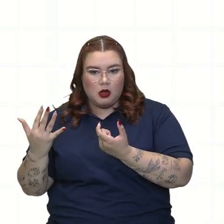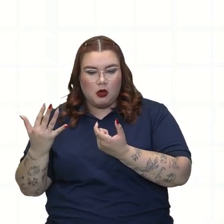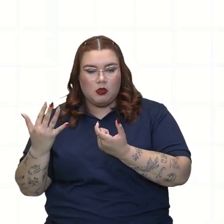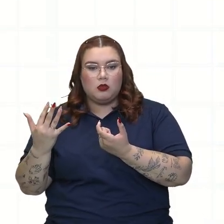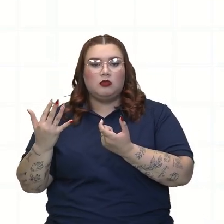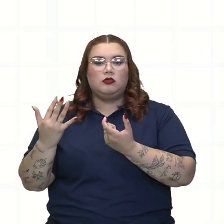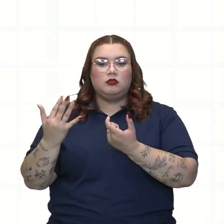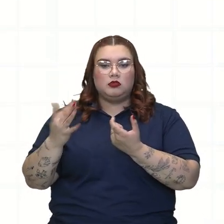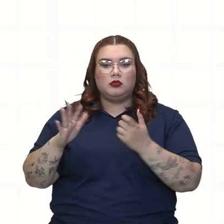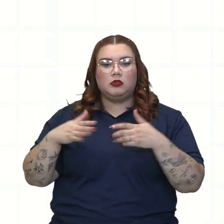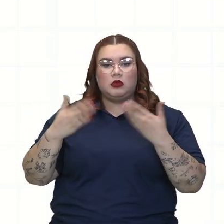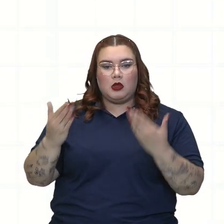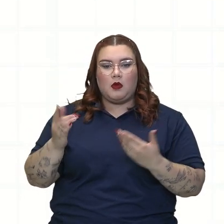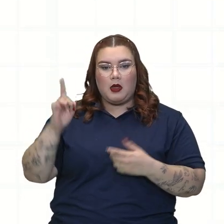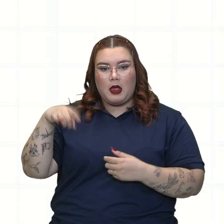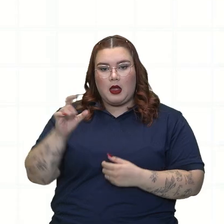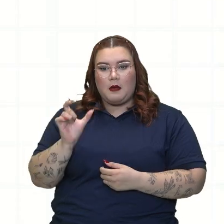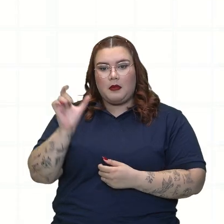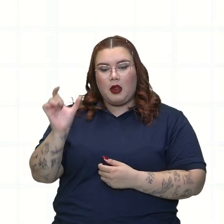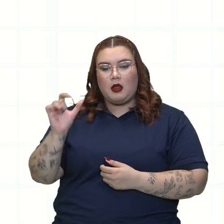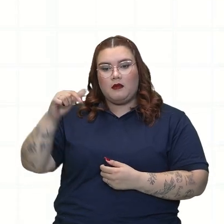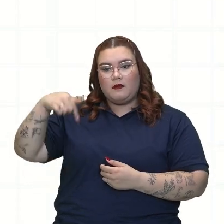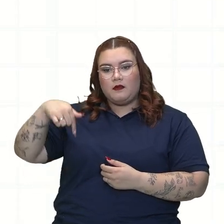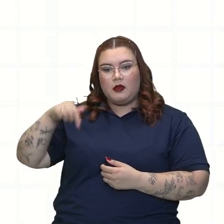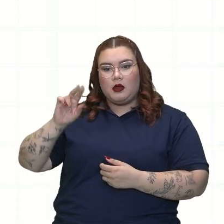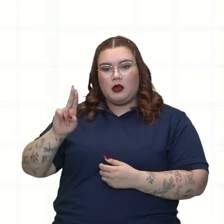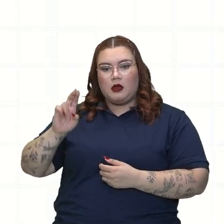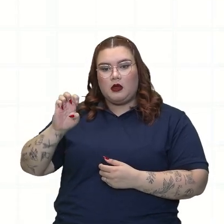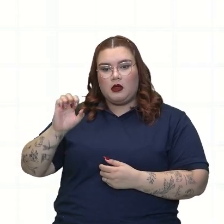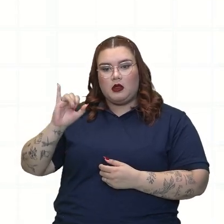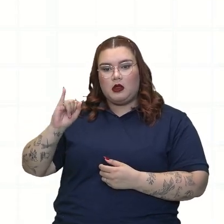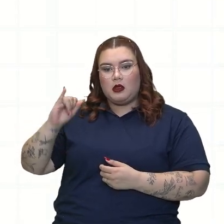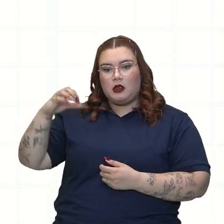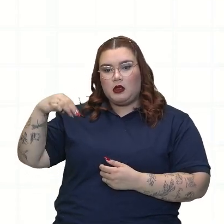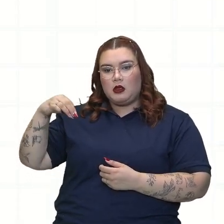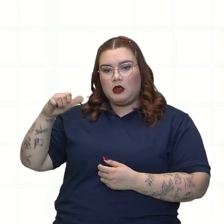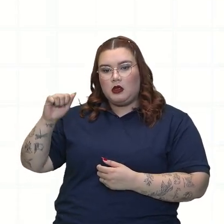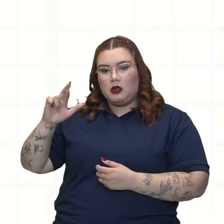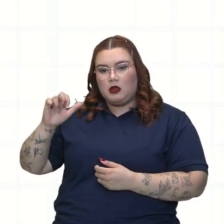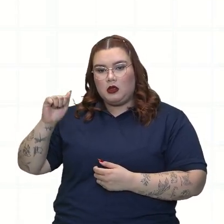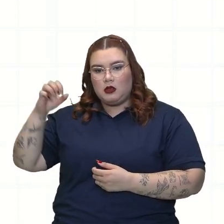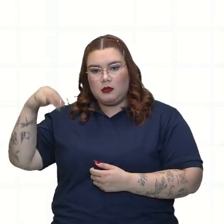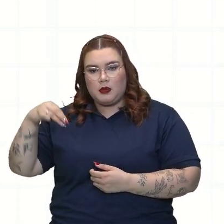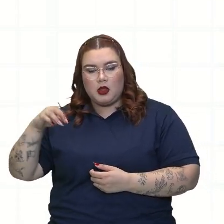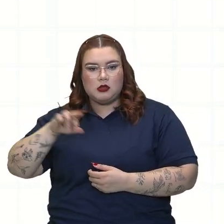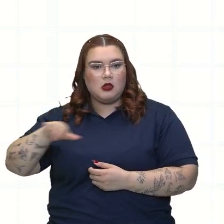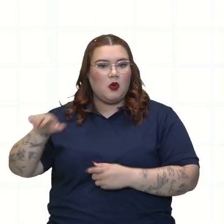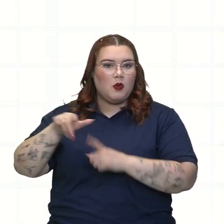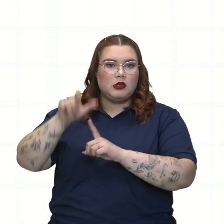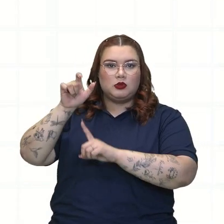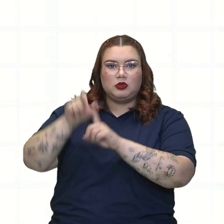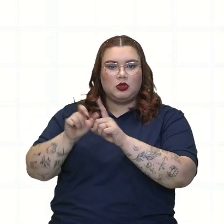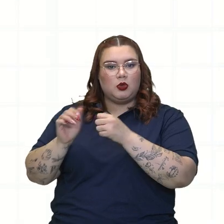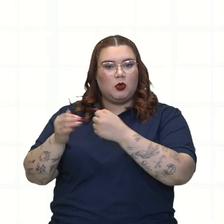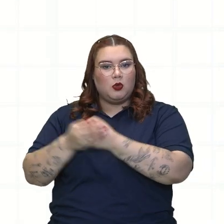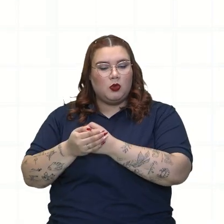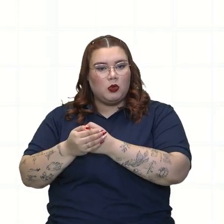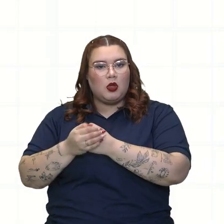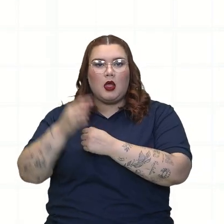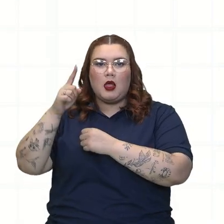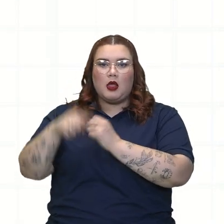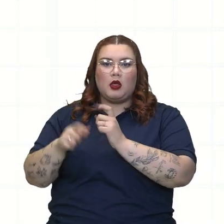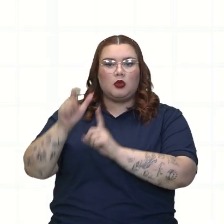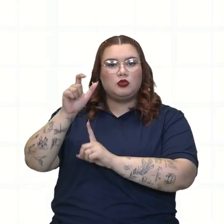aqui, queimaram, essa condição aqui não é condição de sujeito oculto, é condição de